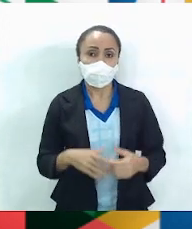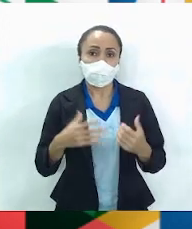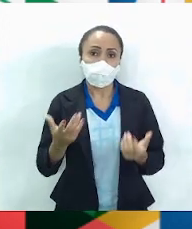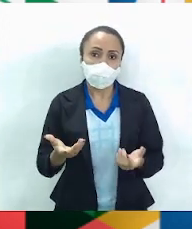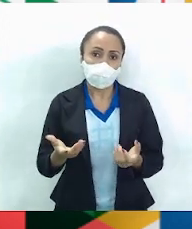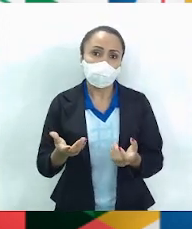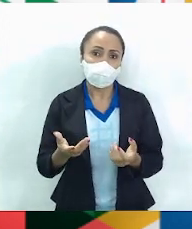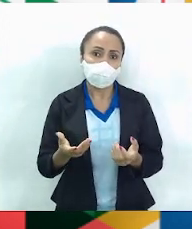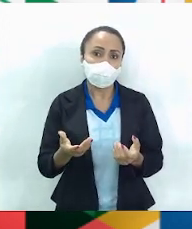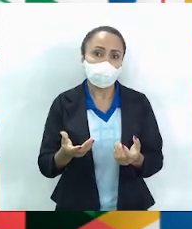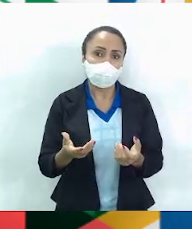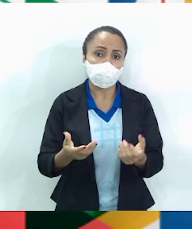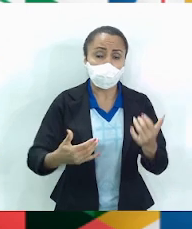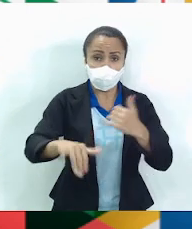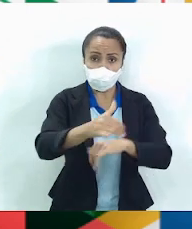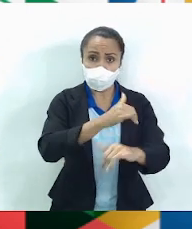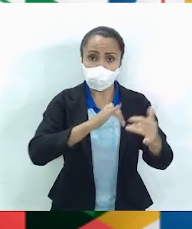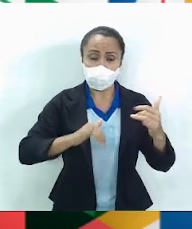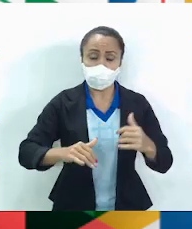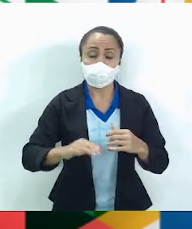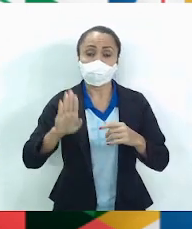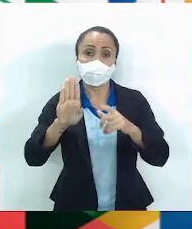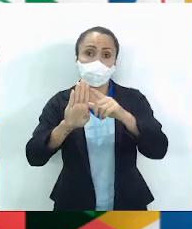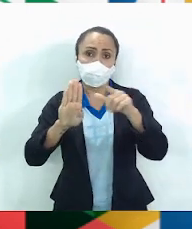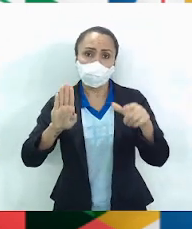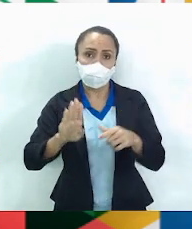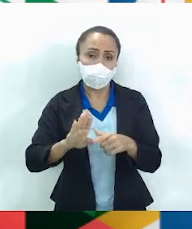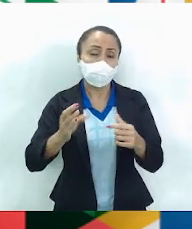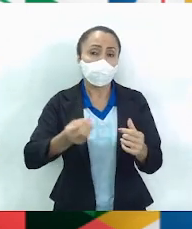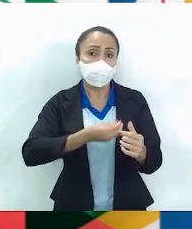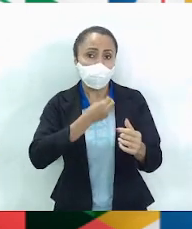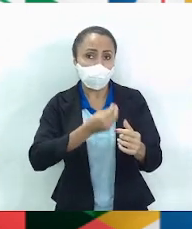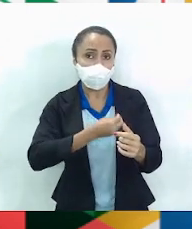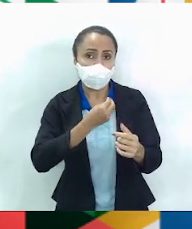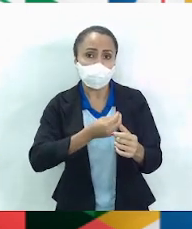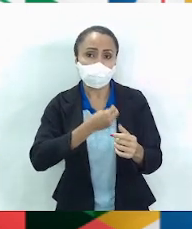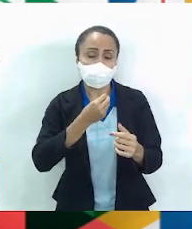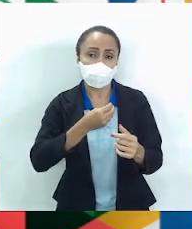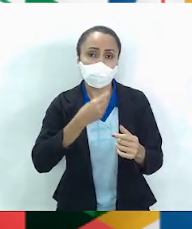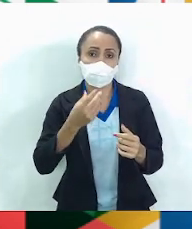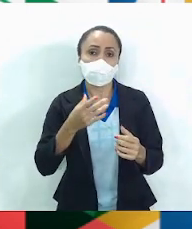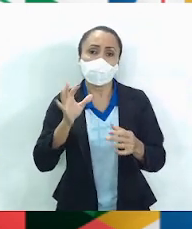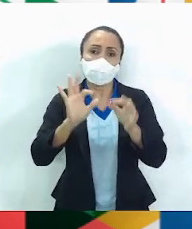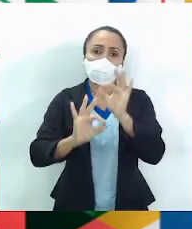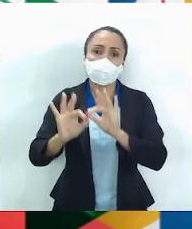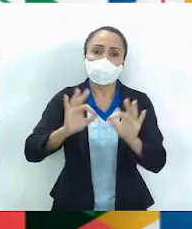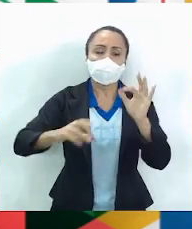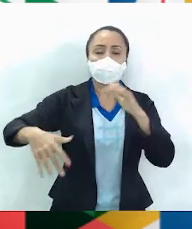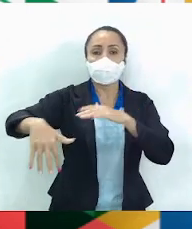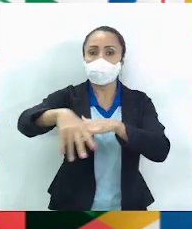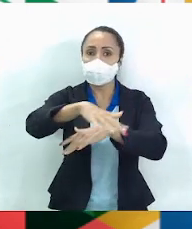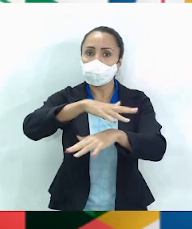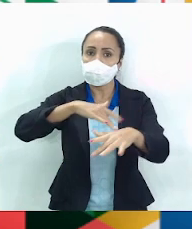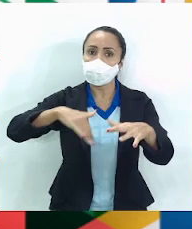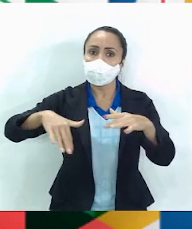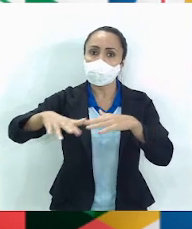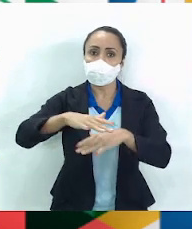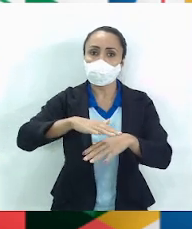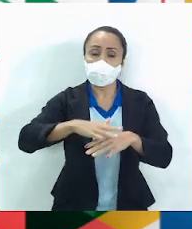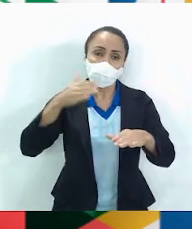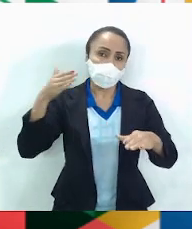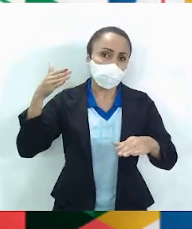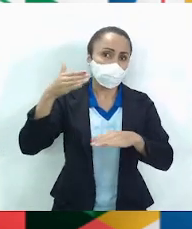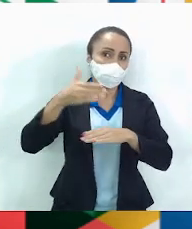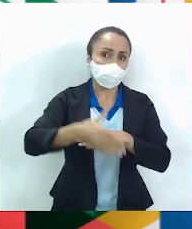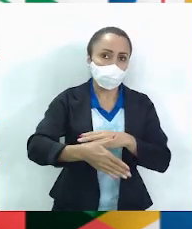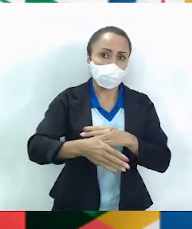abastecimento energético. B, a existência da logística de circulação e o acesso